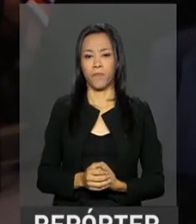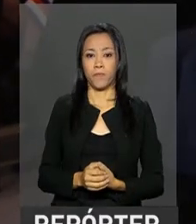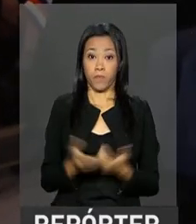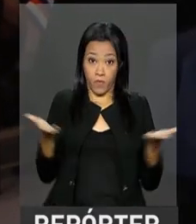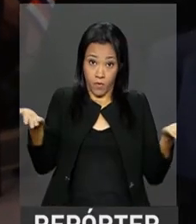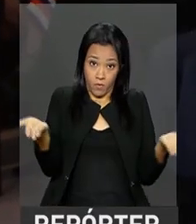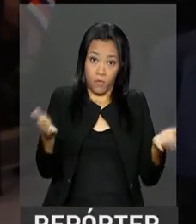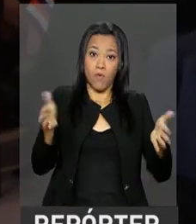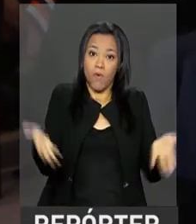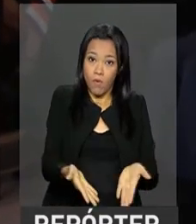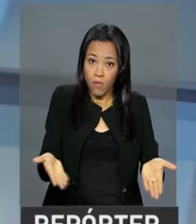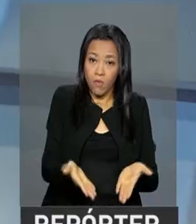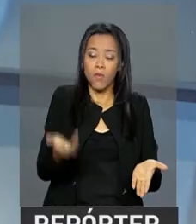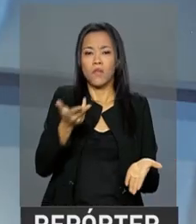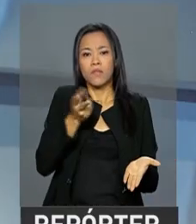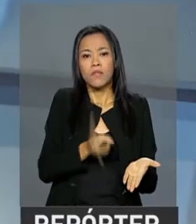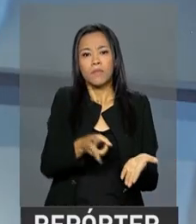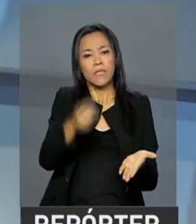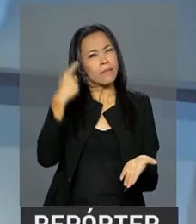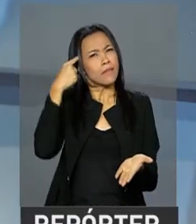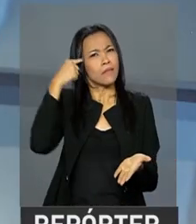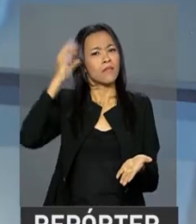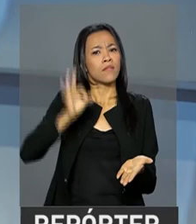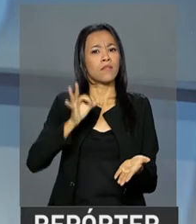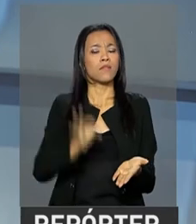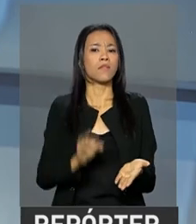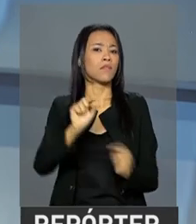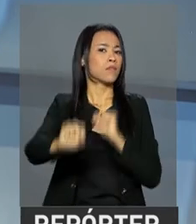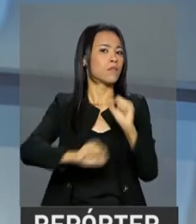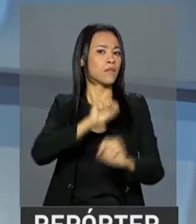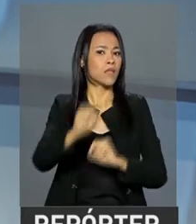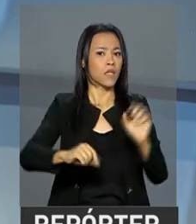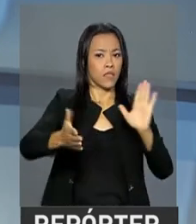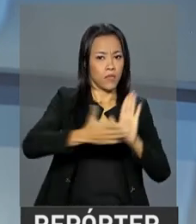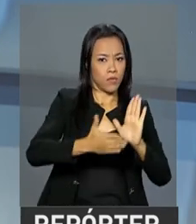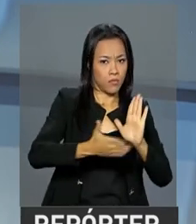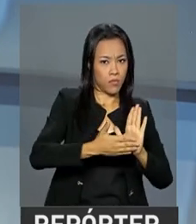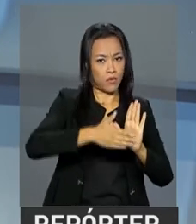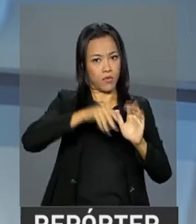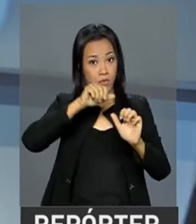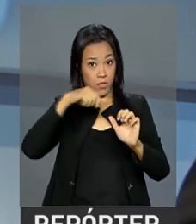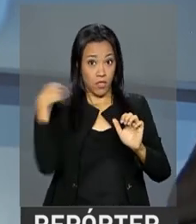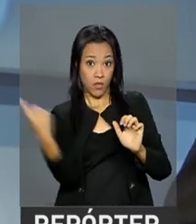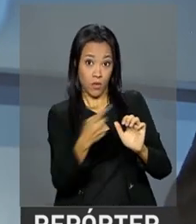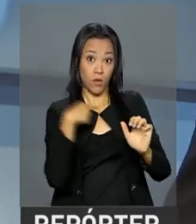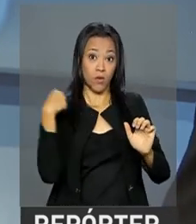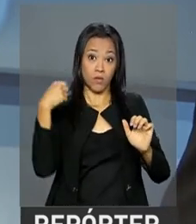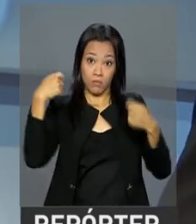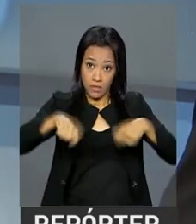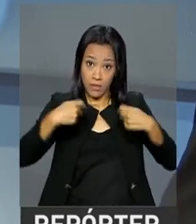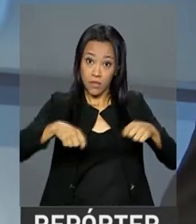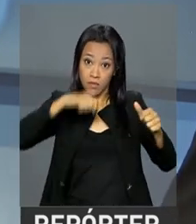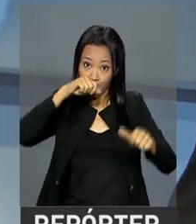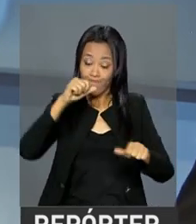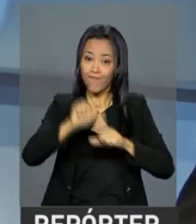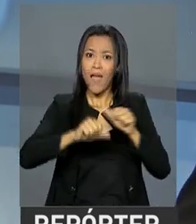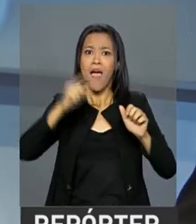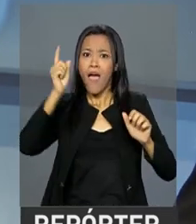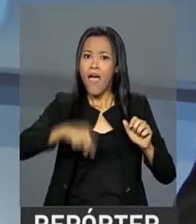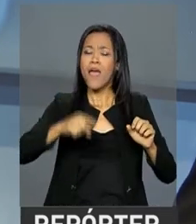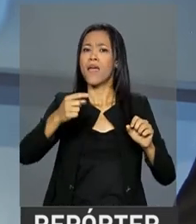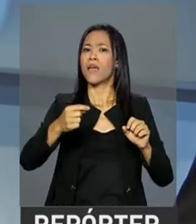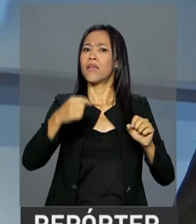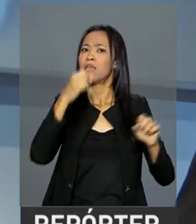E hoje estamos cada vez mais convictos de que as reformas de que nós necessitamos eram tão importantes